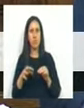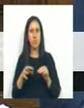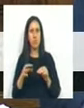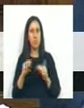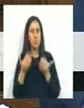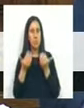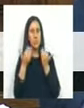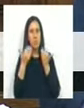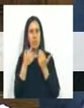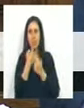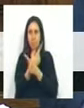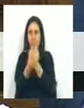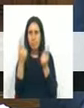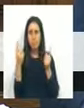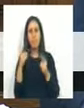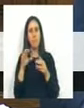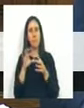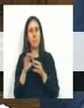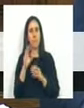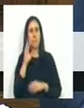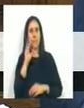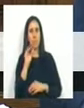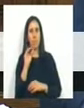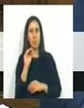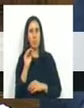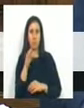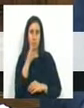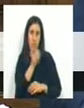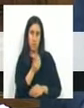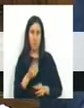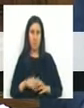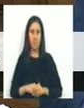de notícias que saem acerca do banco, e é isso que nos referimos.